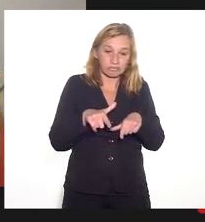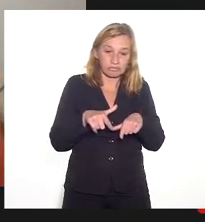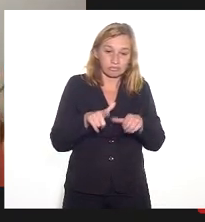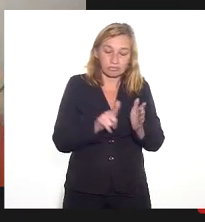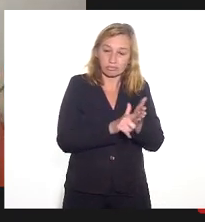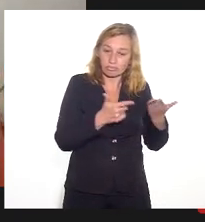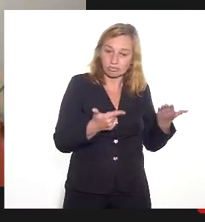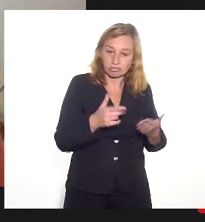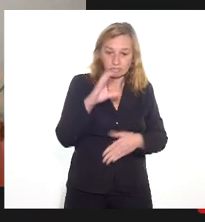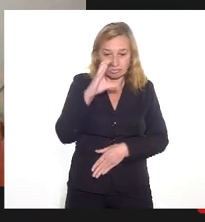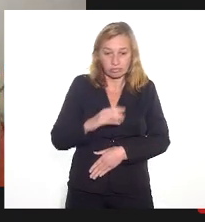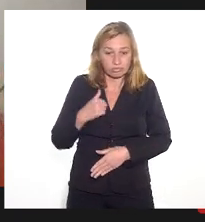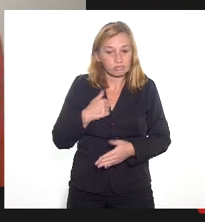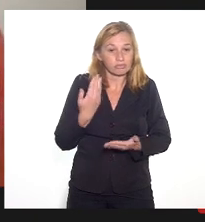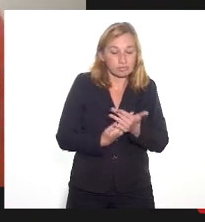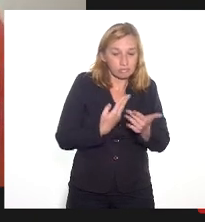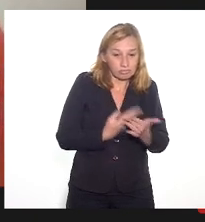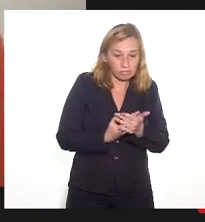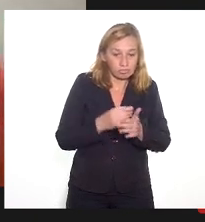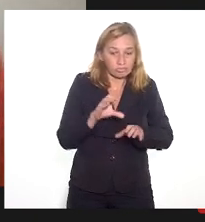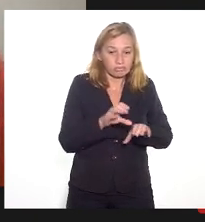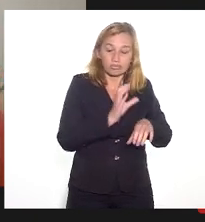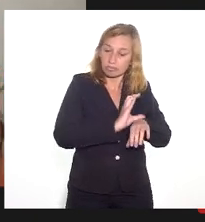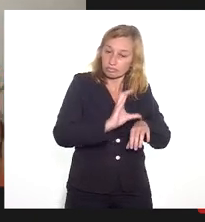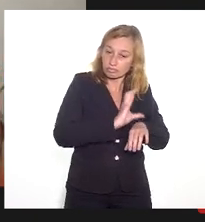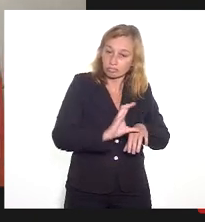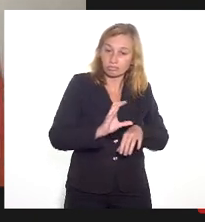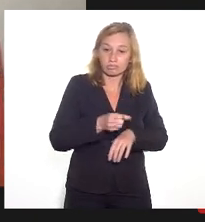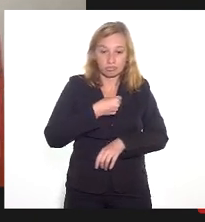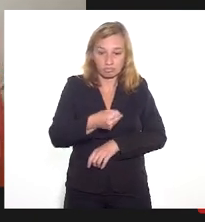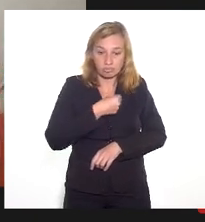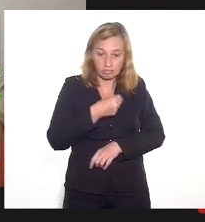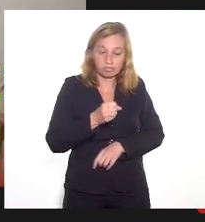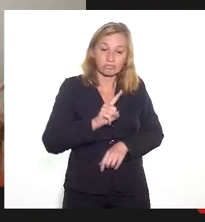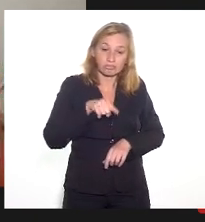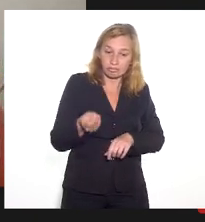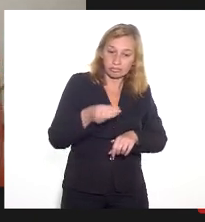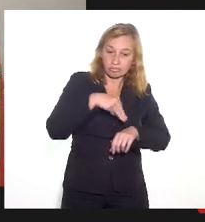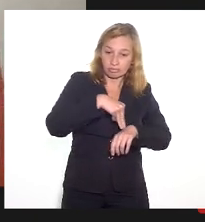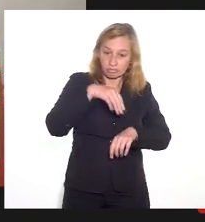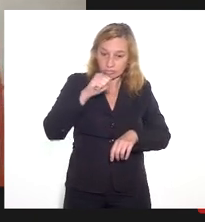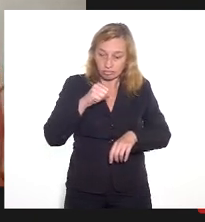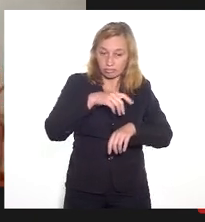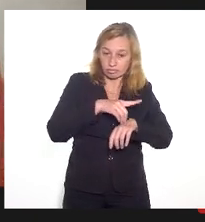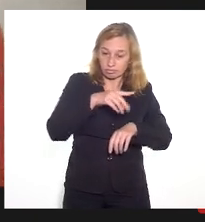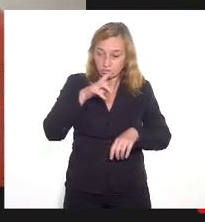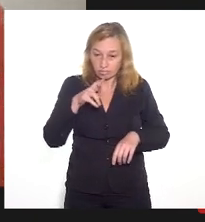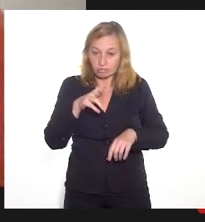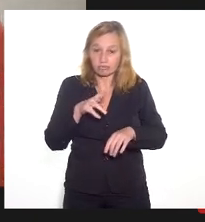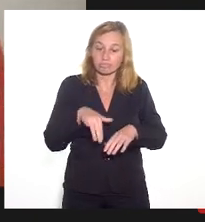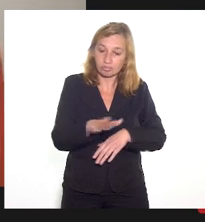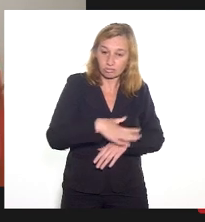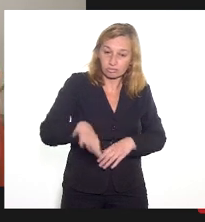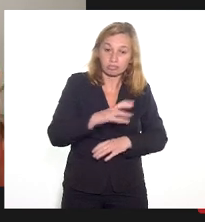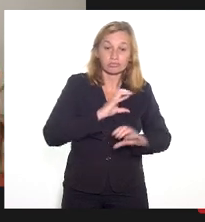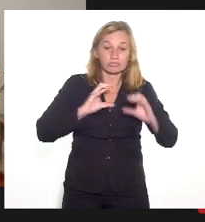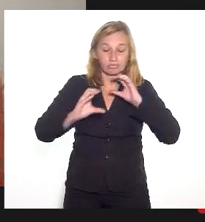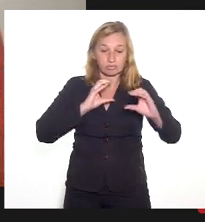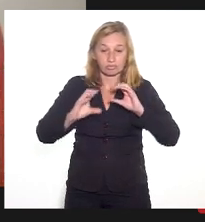que eu fui estudar e fiz o curso de jornalismo, depois disso, meu mestrado e meu doutorado foi na área de comunicação, na